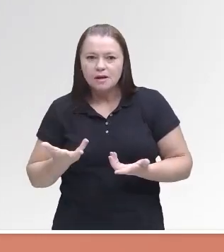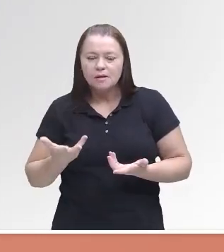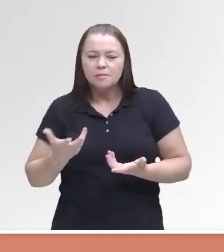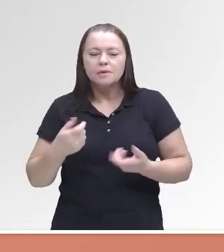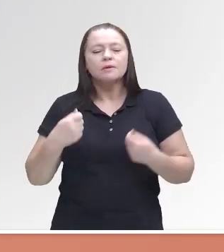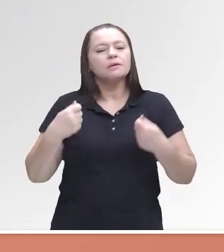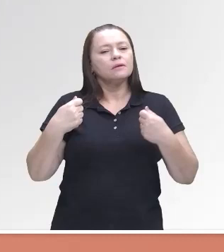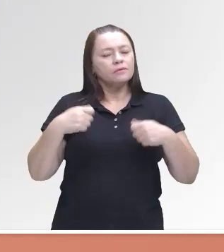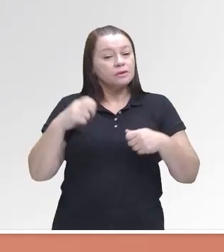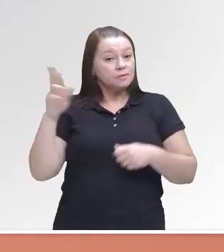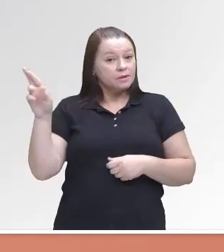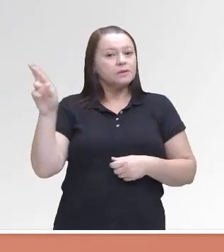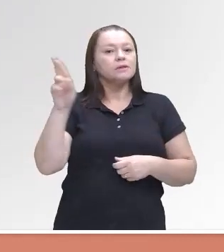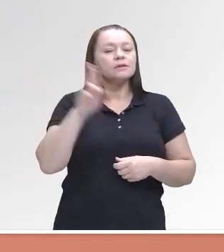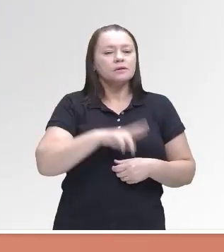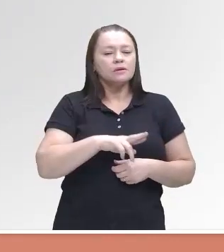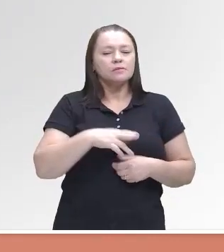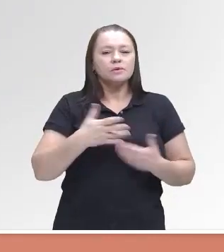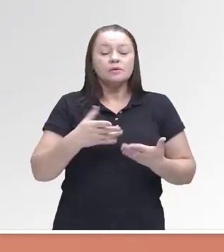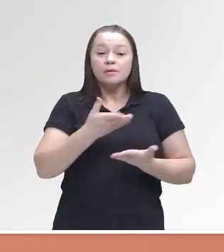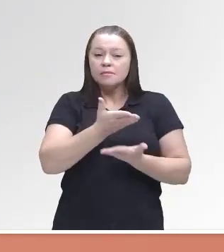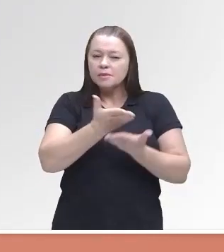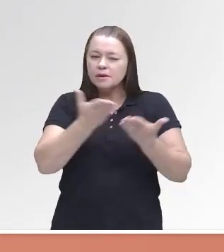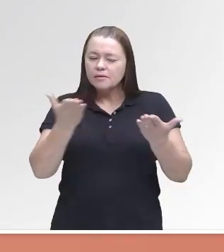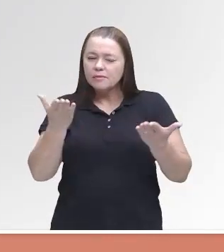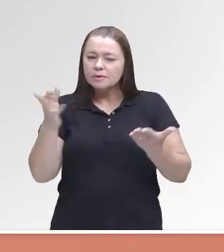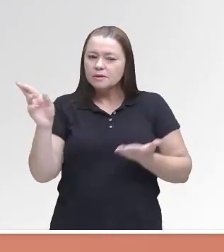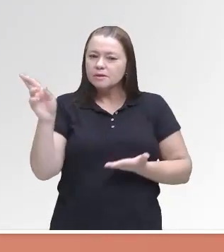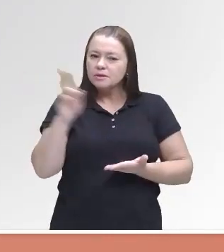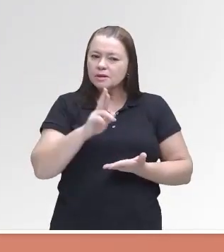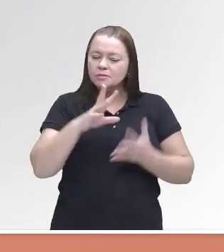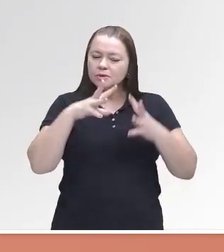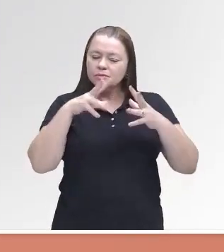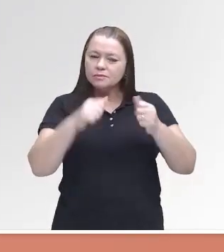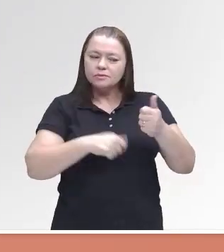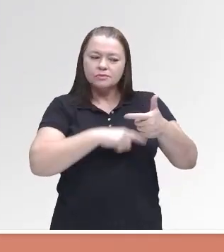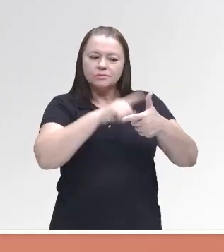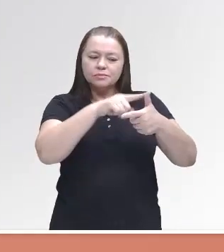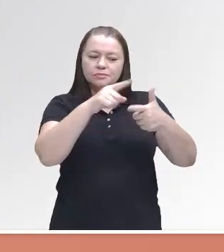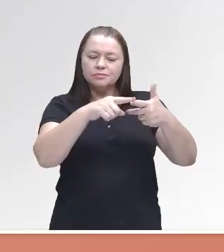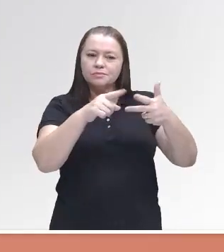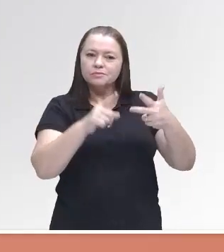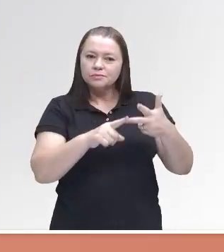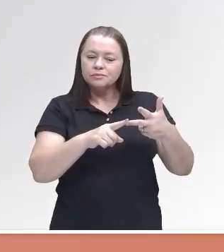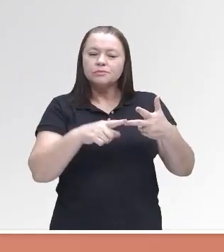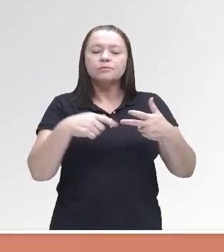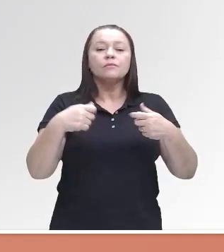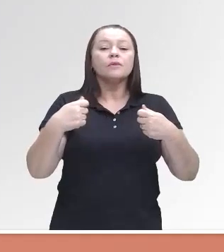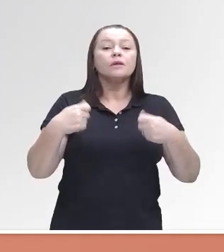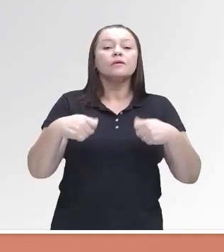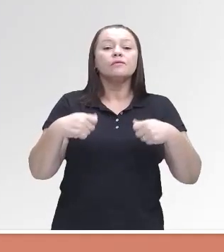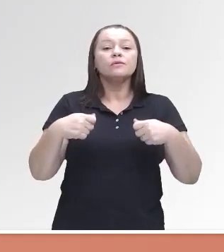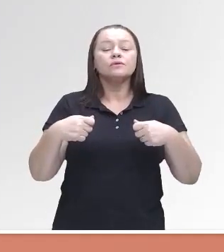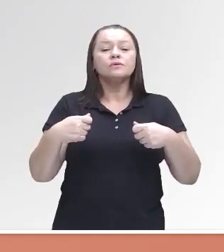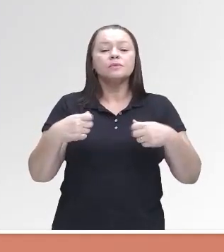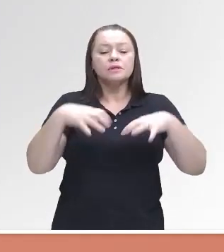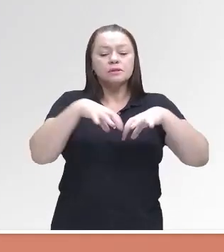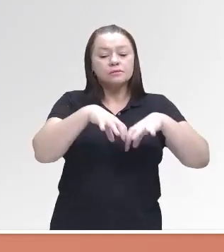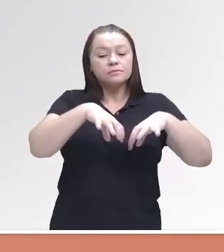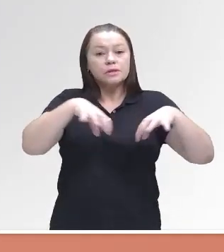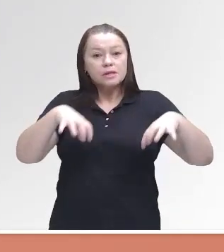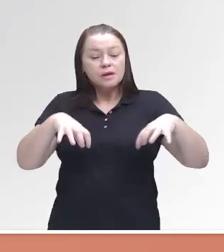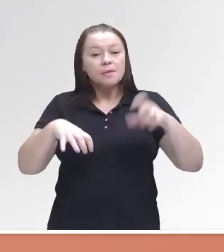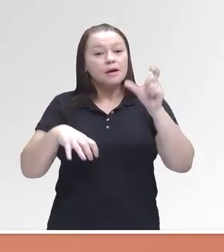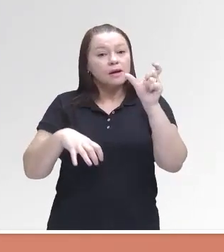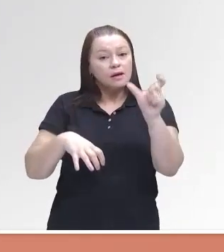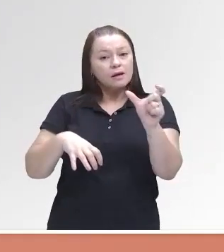que responder. Para vocês responderem essas questões, as 3, vocês vão ter que fazer a separação